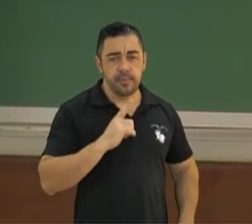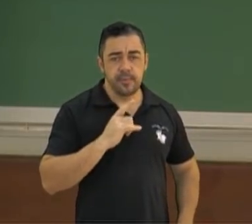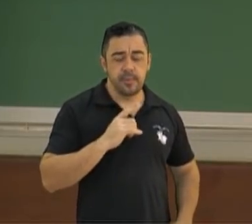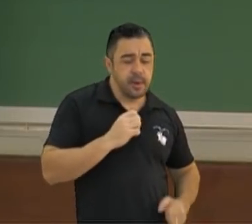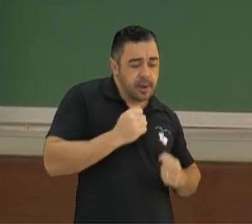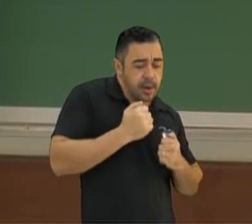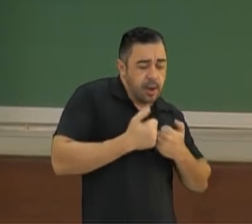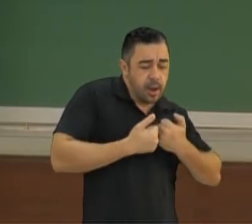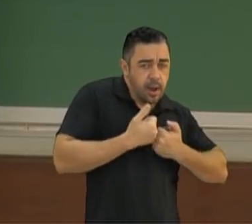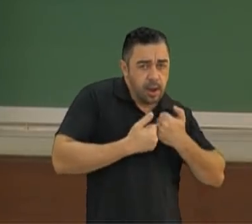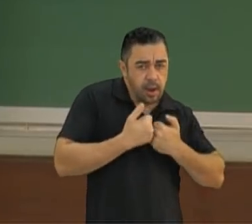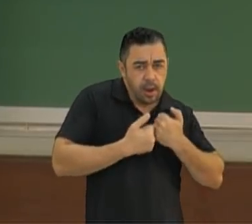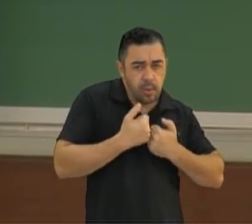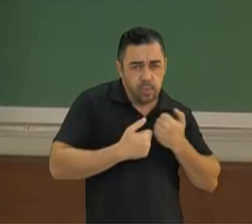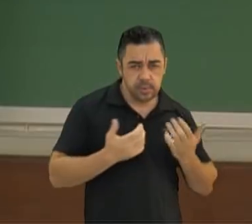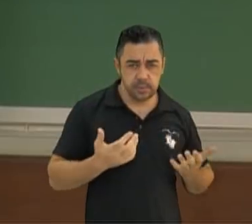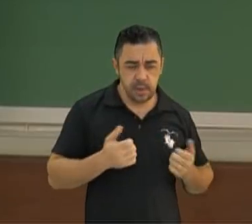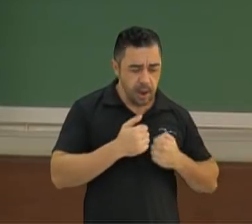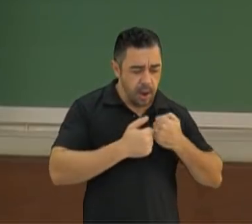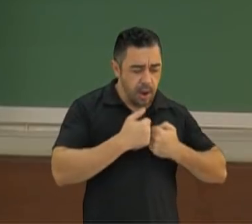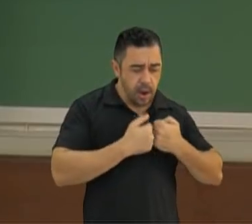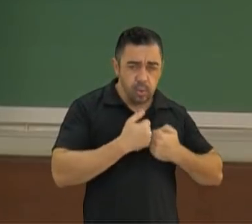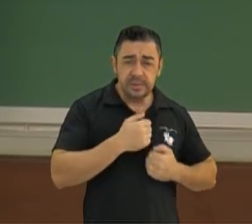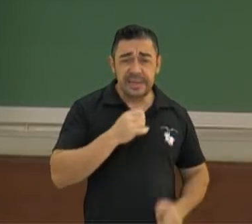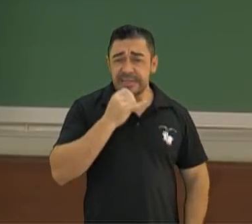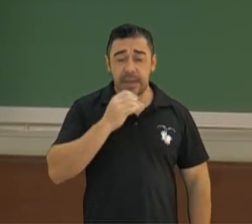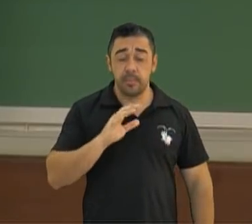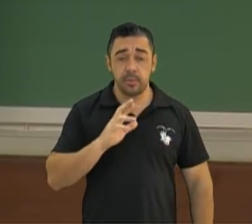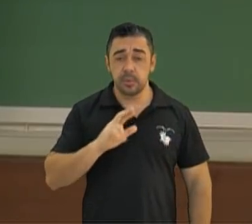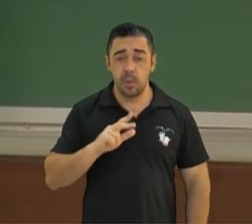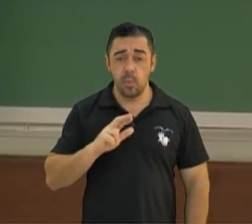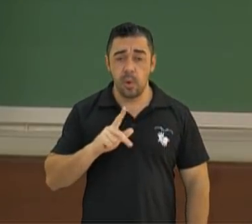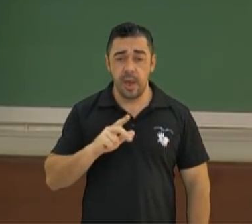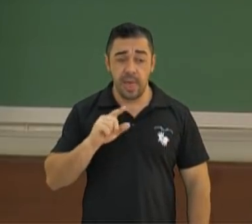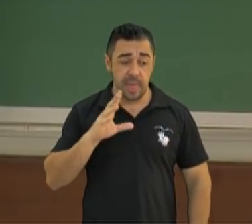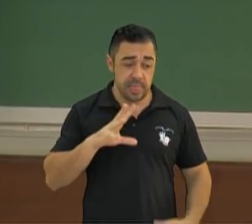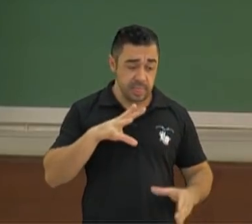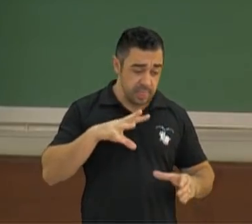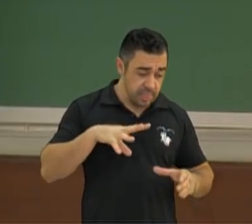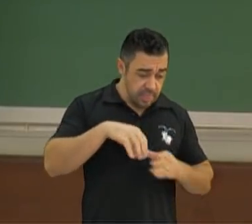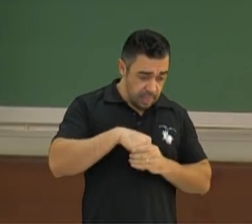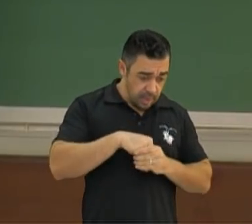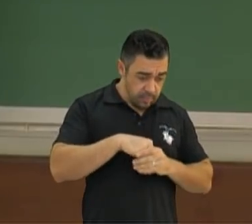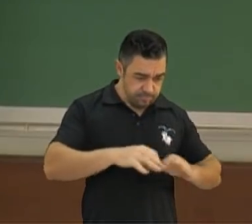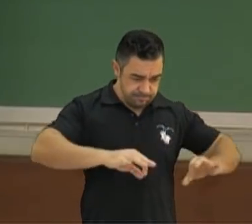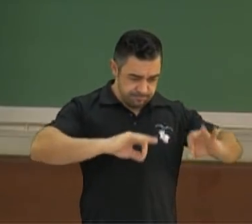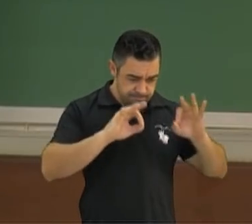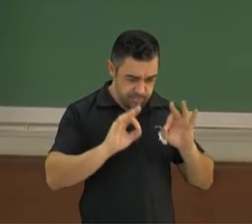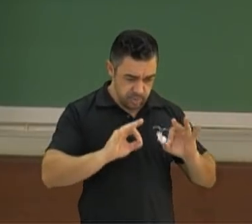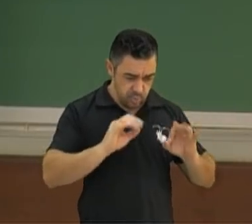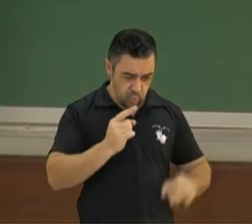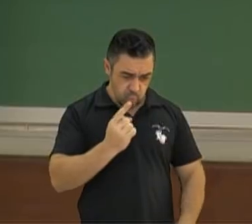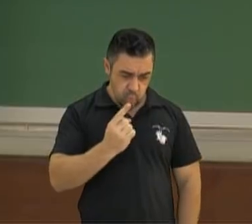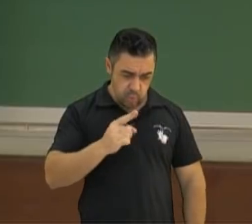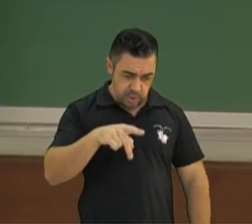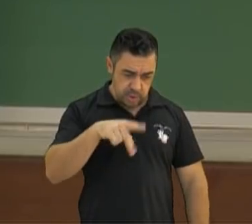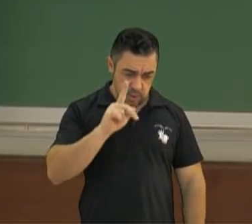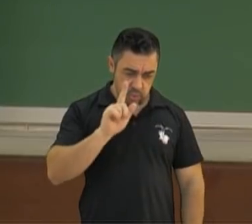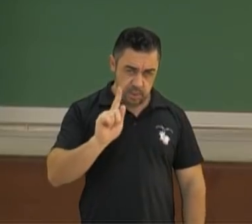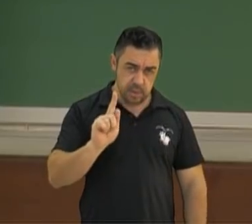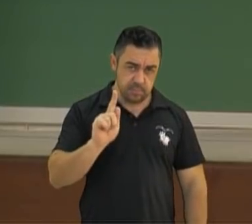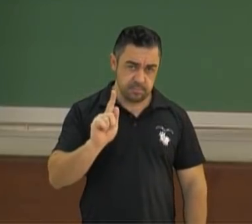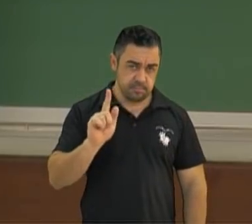né? Um exemplo. Nem sempre dentro daquela embalagem vai ter exatamente 1 quilo de